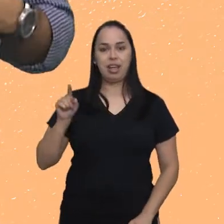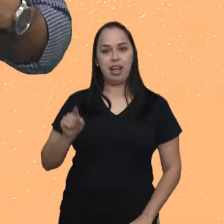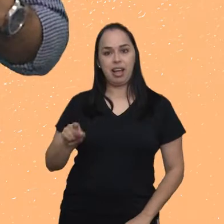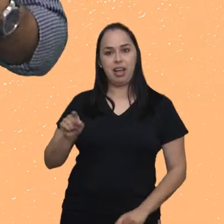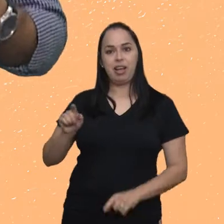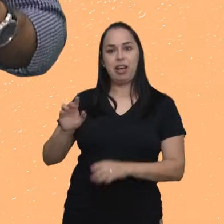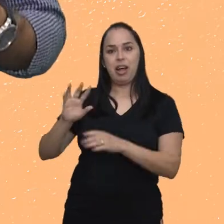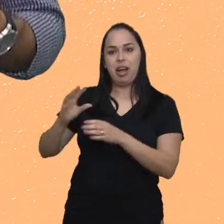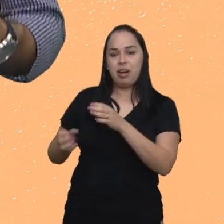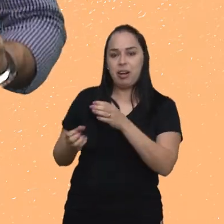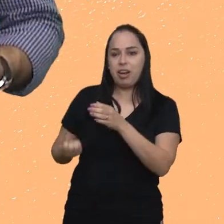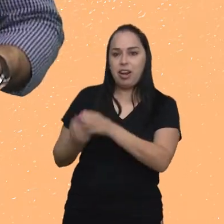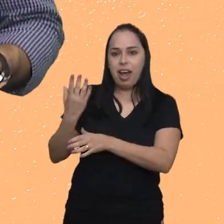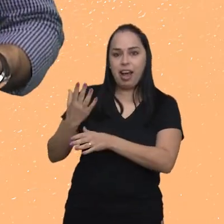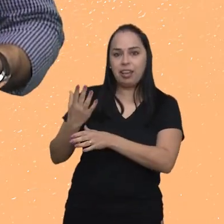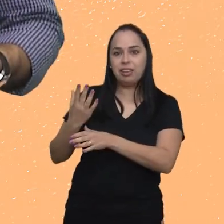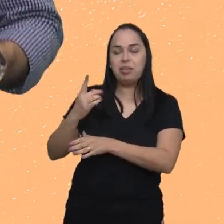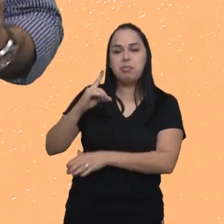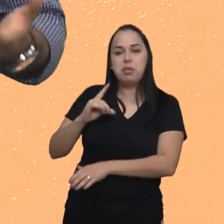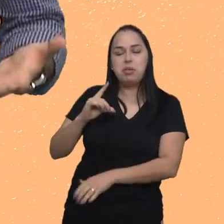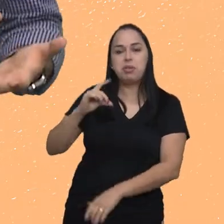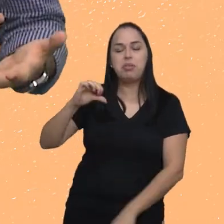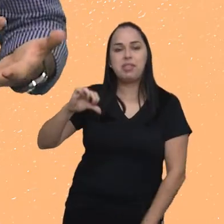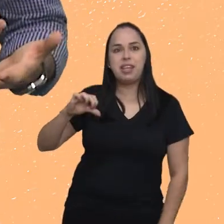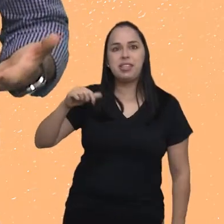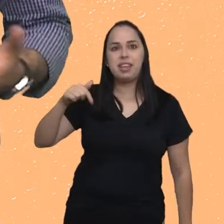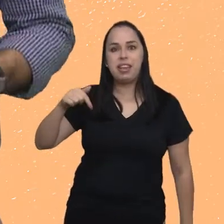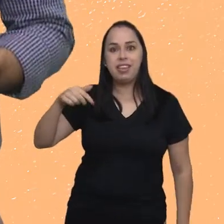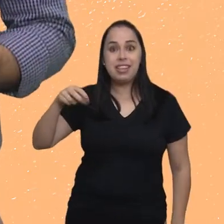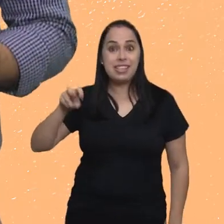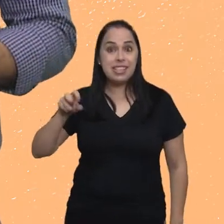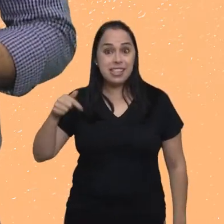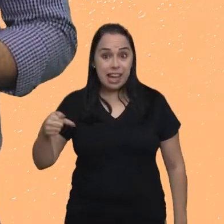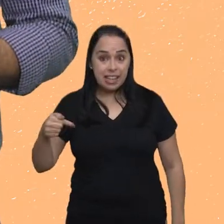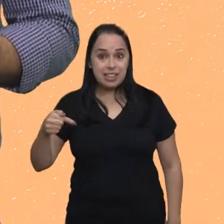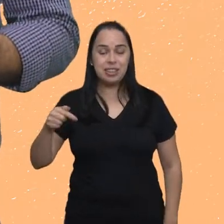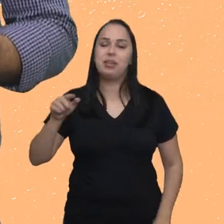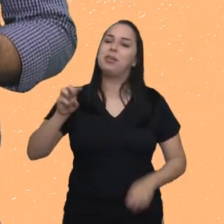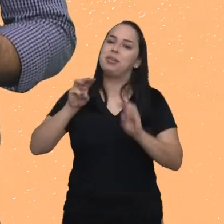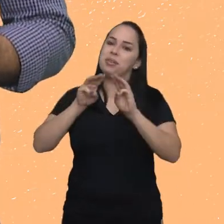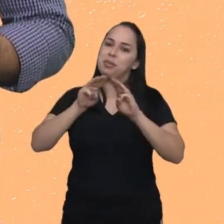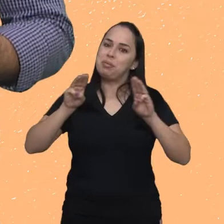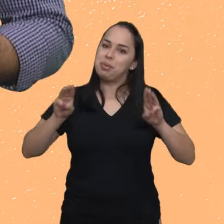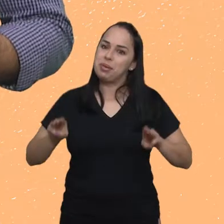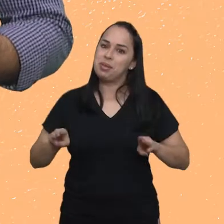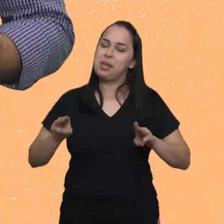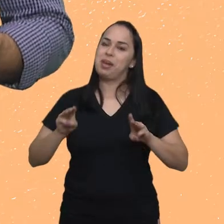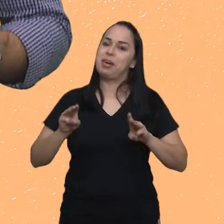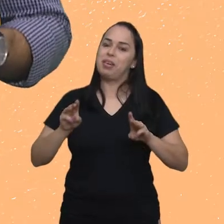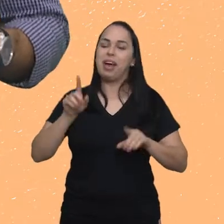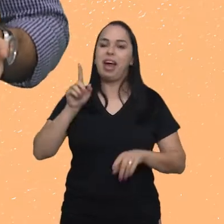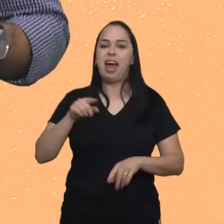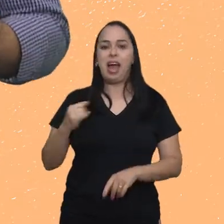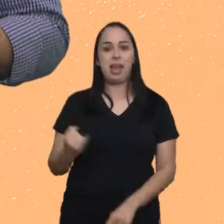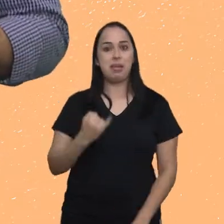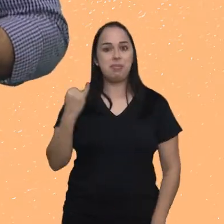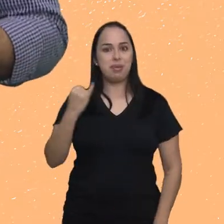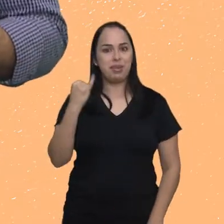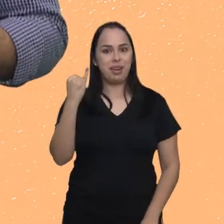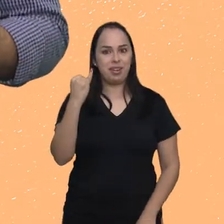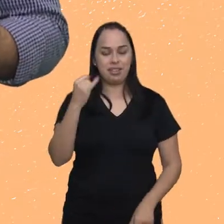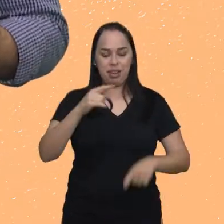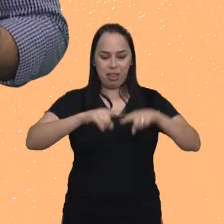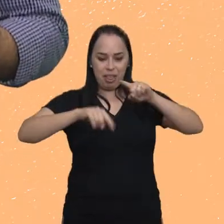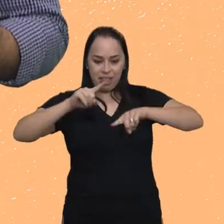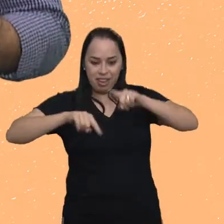uma iniciativa do Conselho Internacional de Museus em 1977, o Museu de Arte Sacra possui um importante